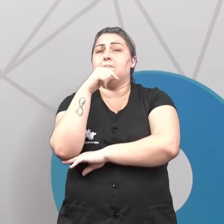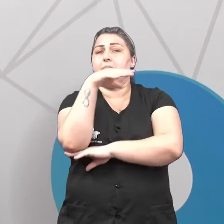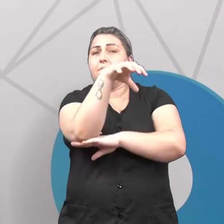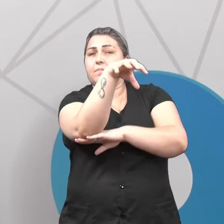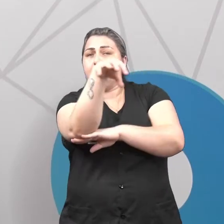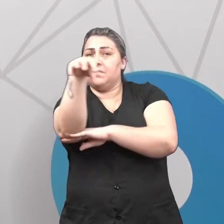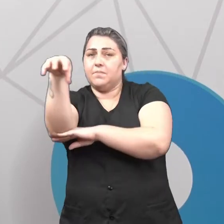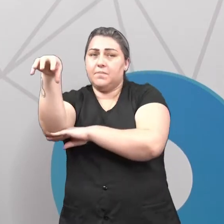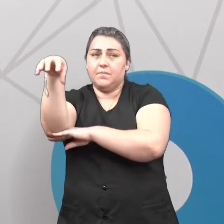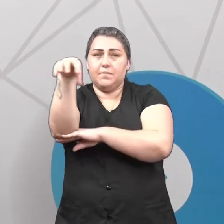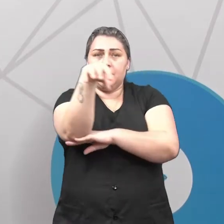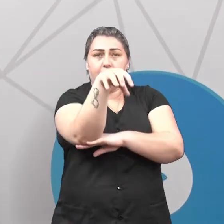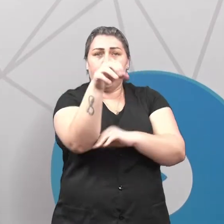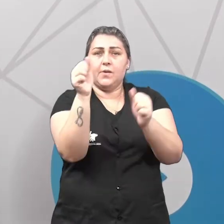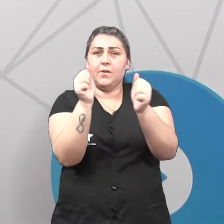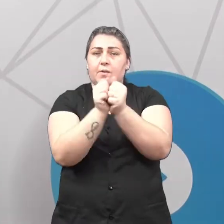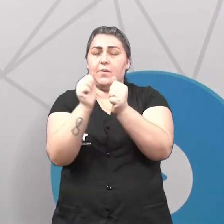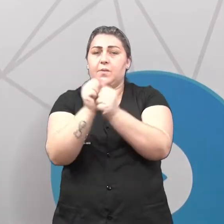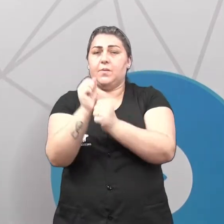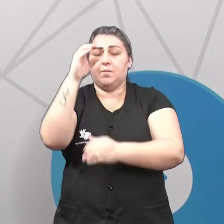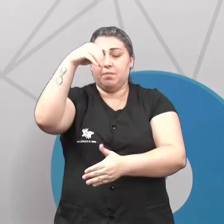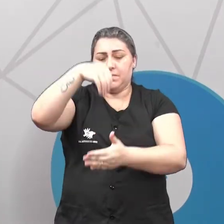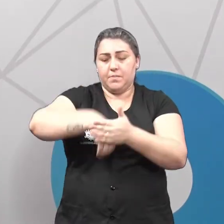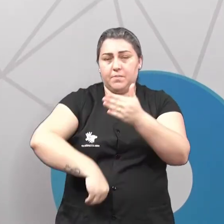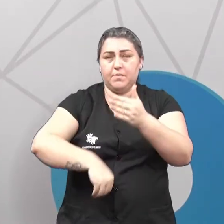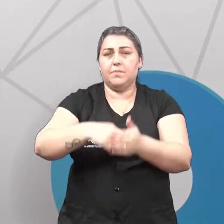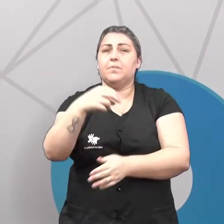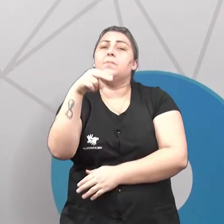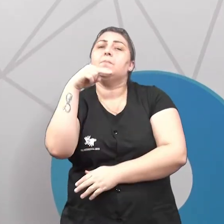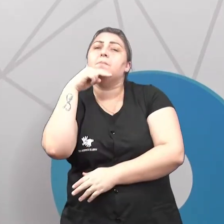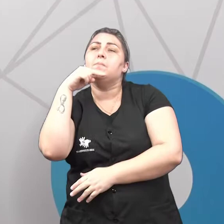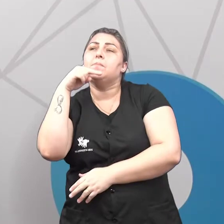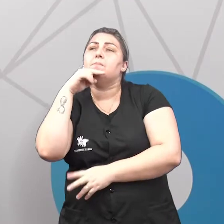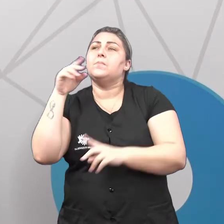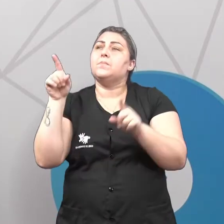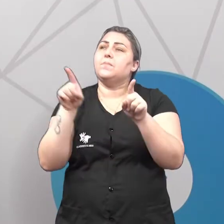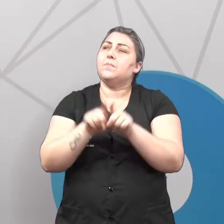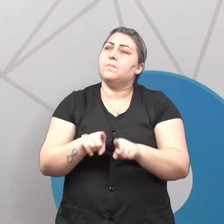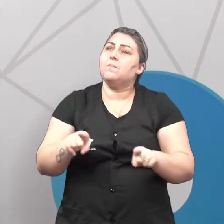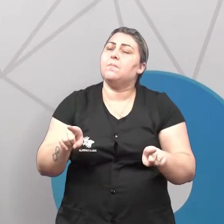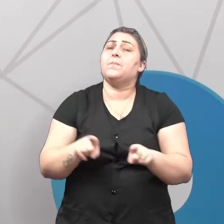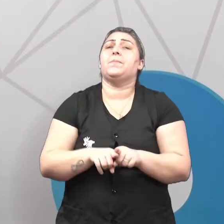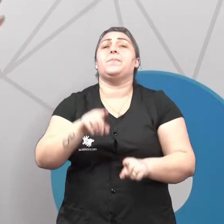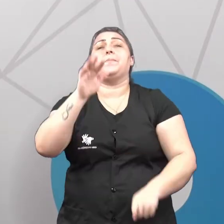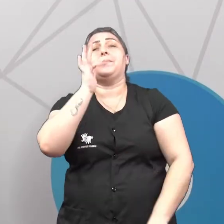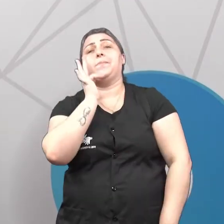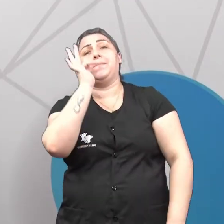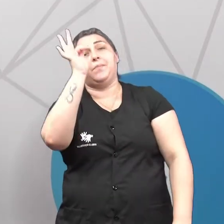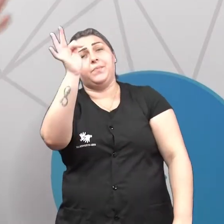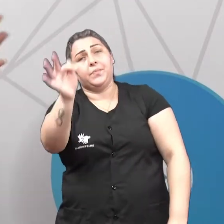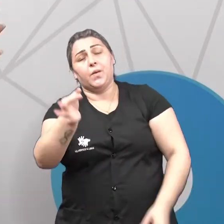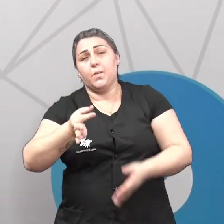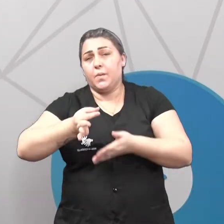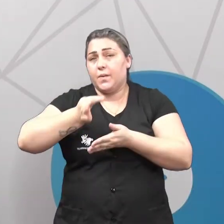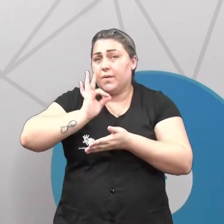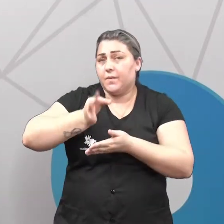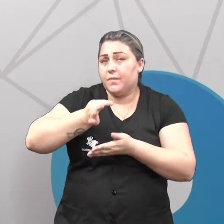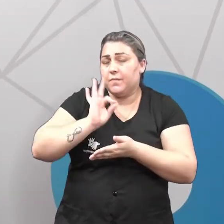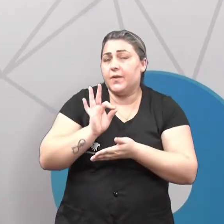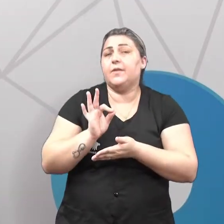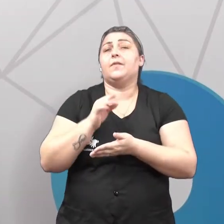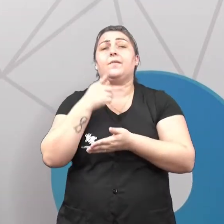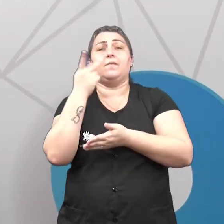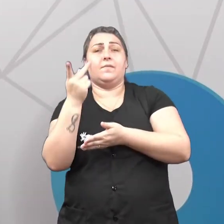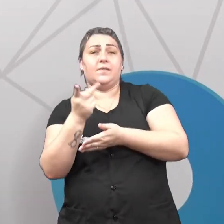aliado aí à plantação da cana-de-açúcar. E também vamos ter futuramente, depois vem o café, enfim. Mas nós vamos